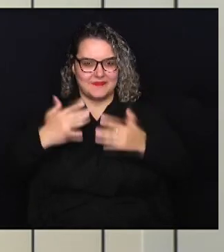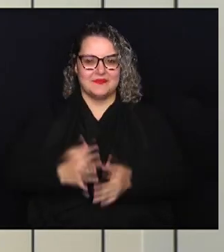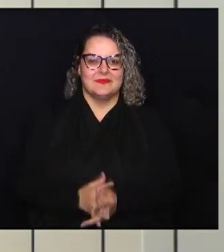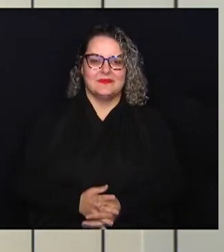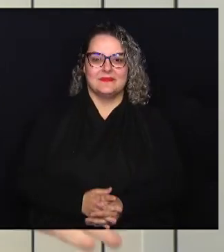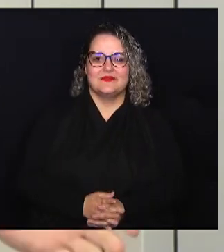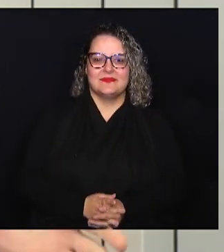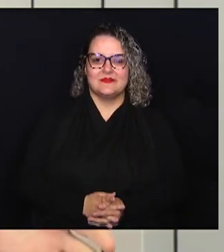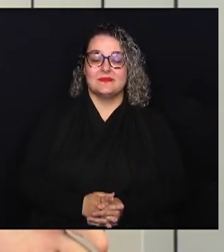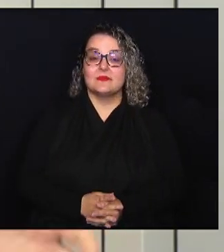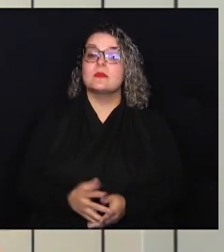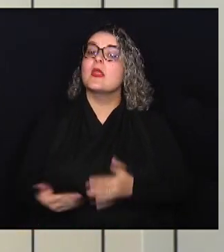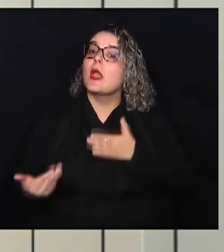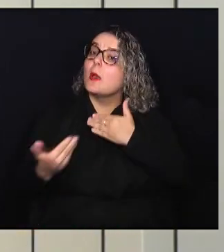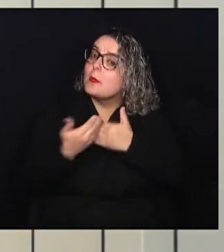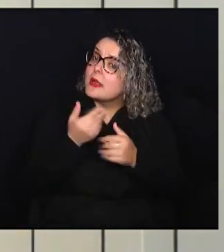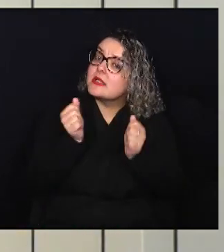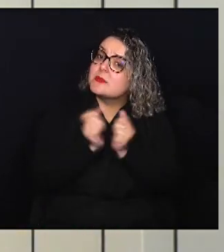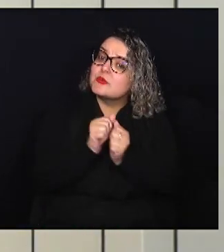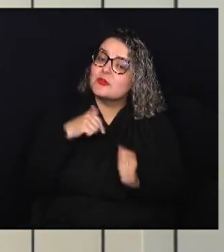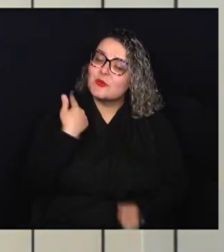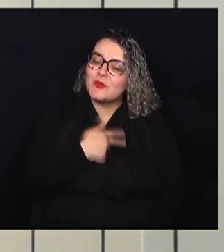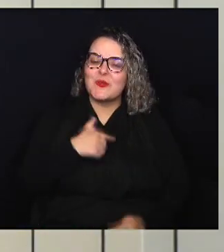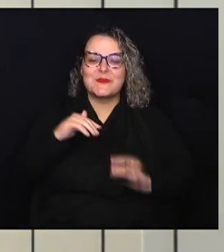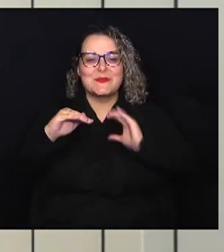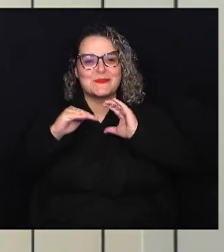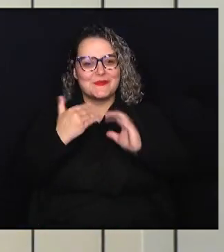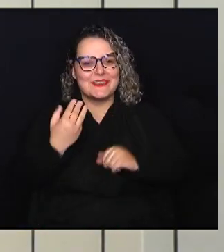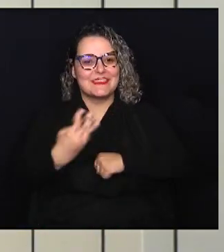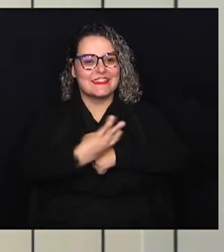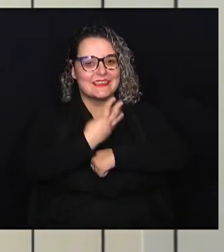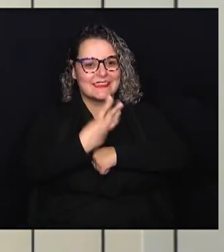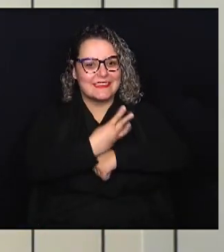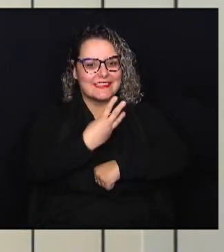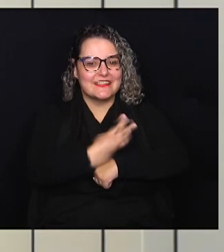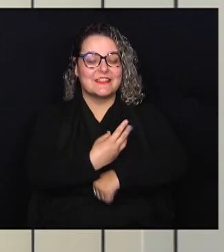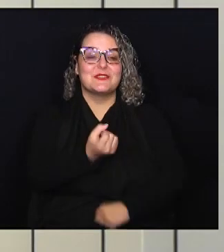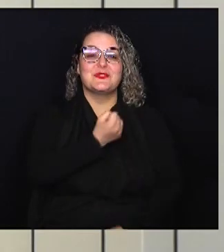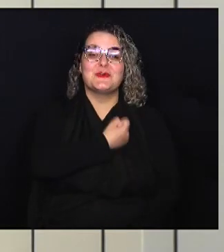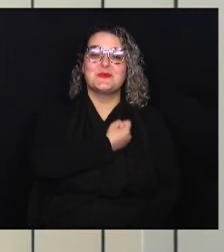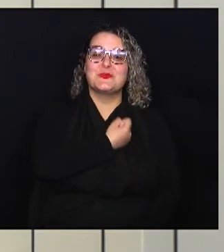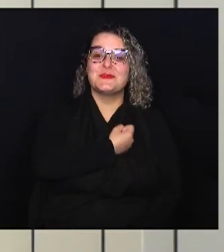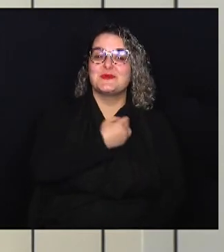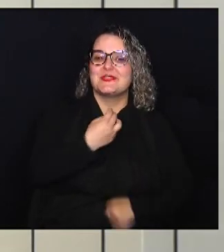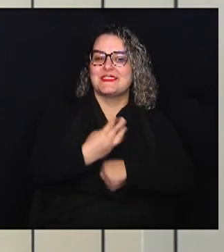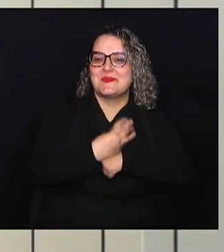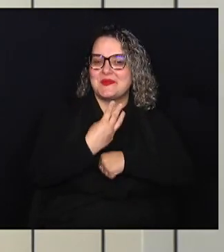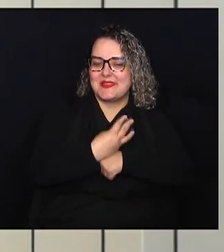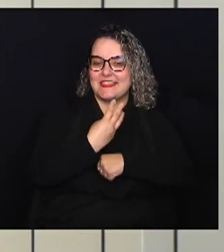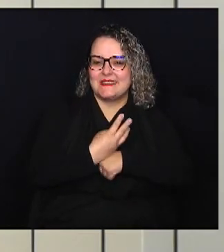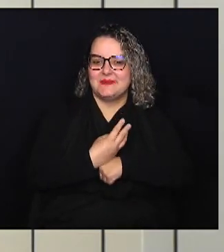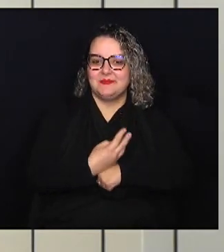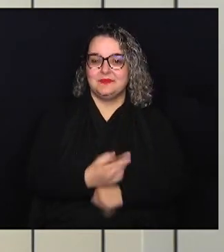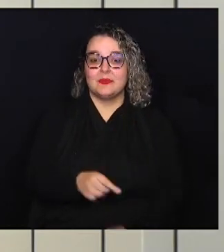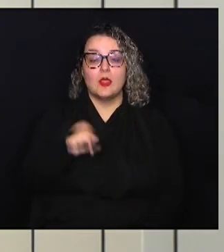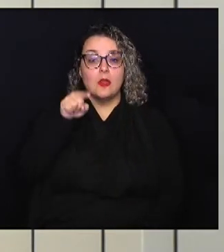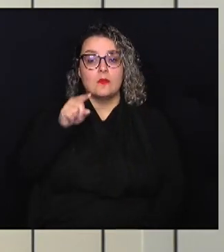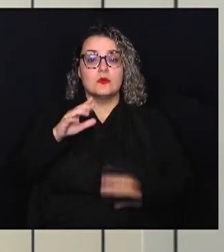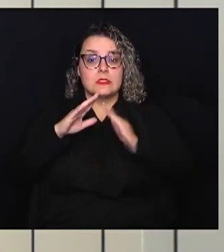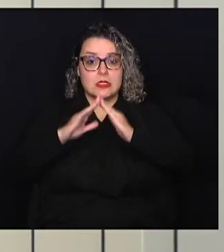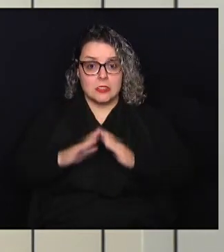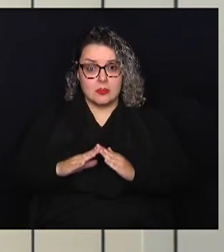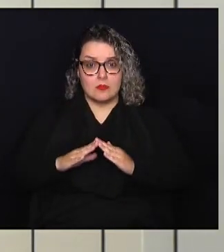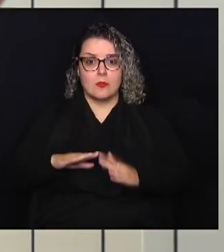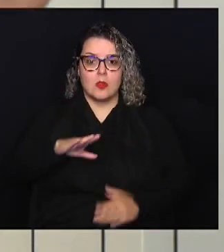audiência e participe, envia a sua mensagem para o número do nosso WhatsApp. 19 é o nosso